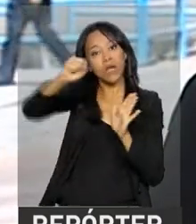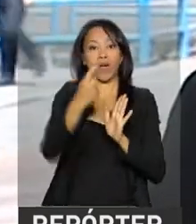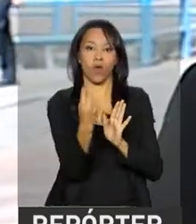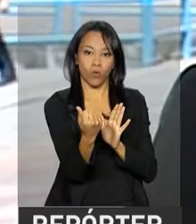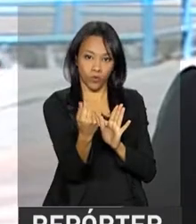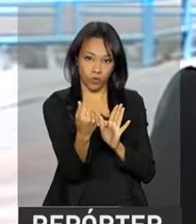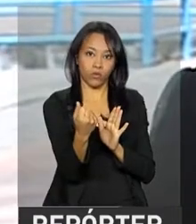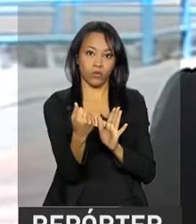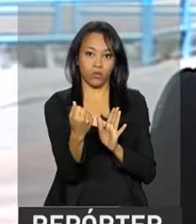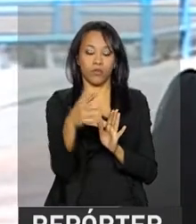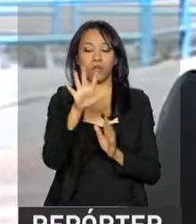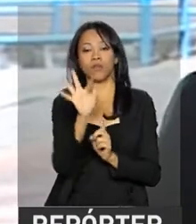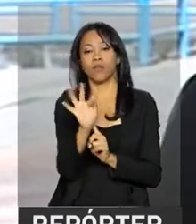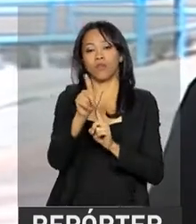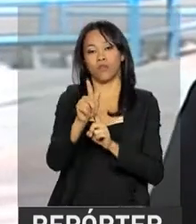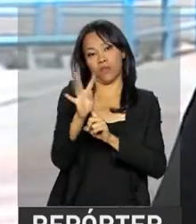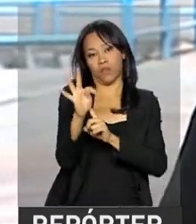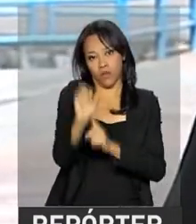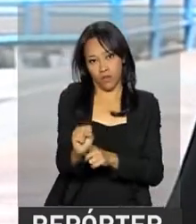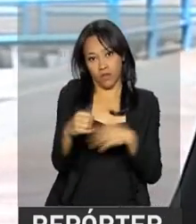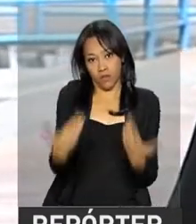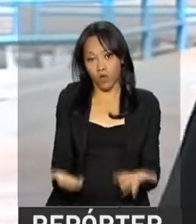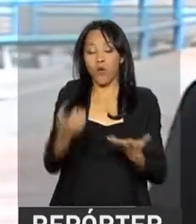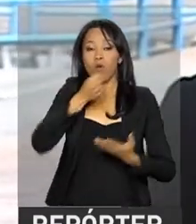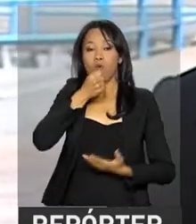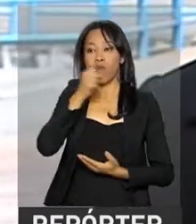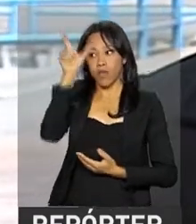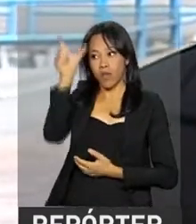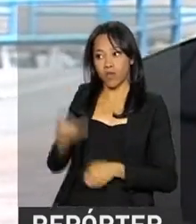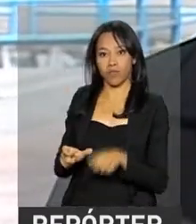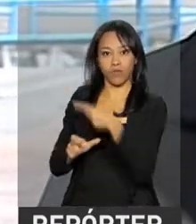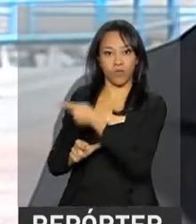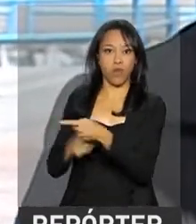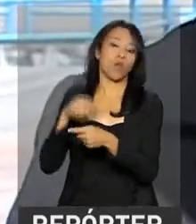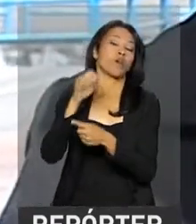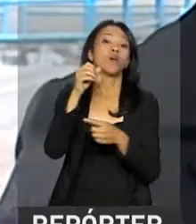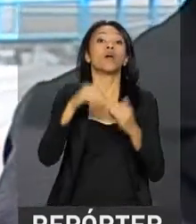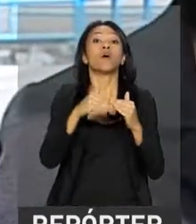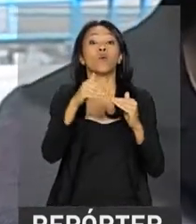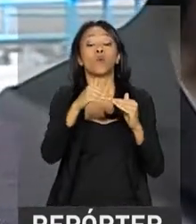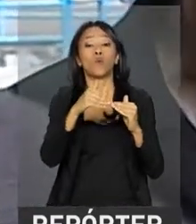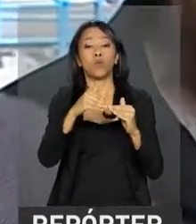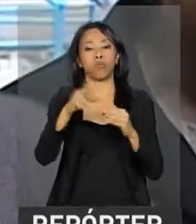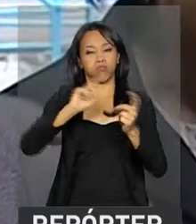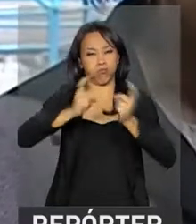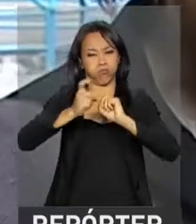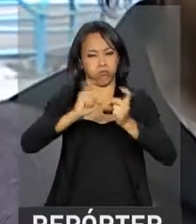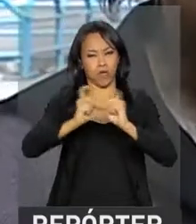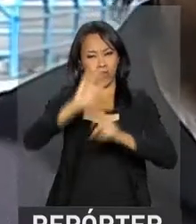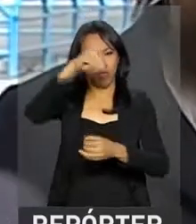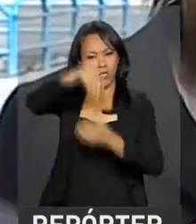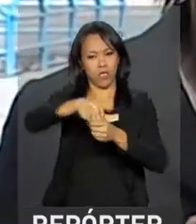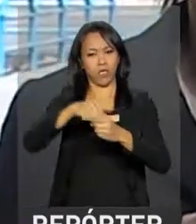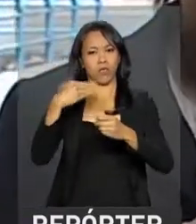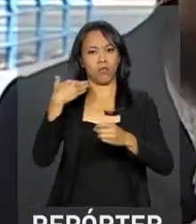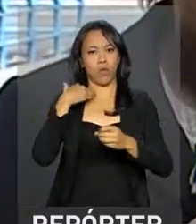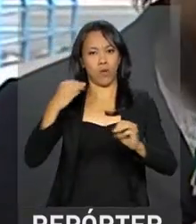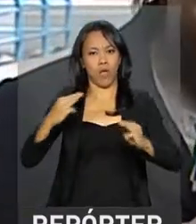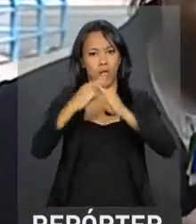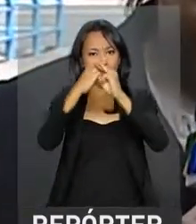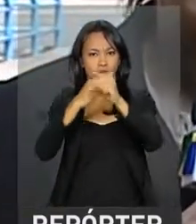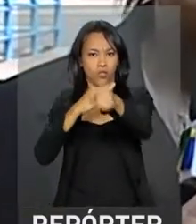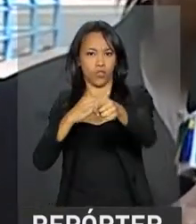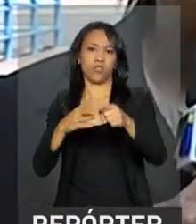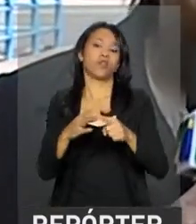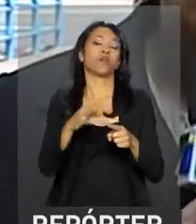inativas do fgts bom e conversa agora com o superintendente regional da caixa paulo leonel menezes que vai explicar